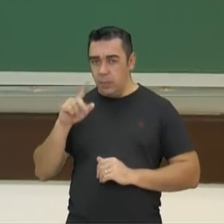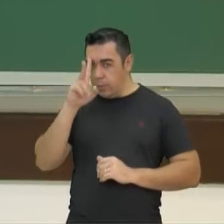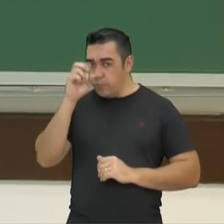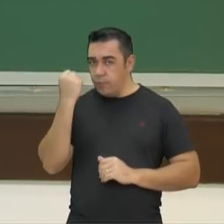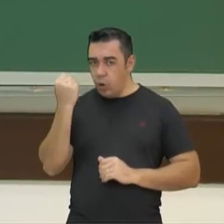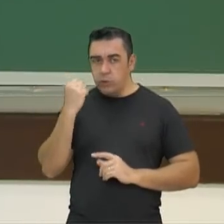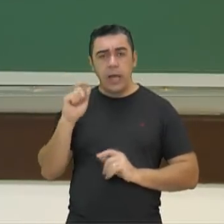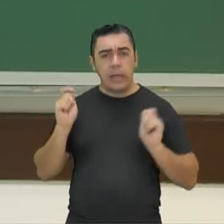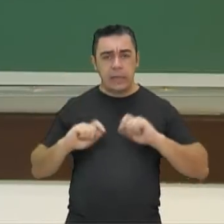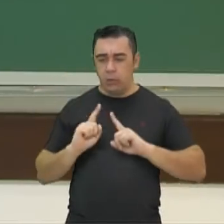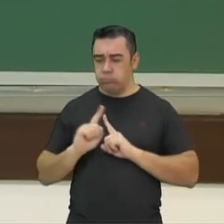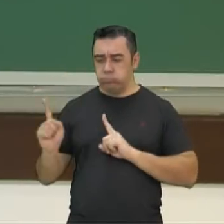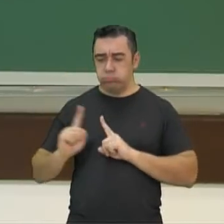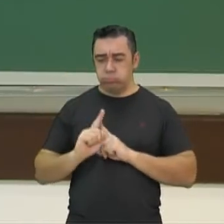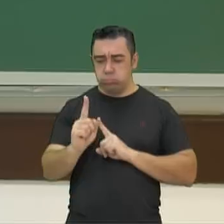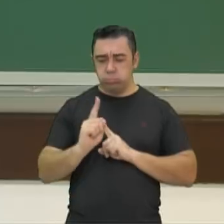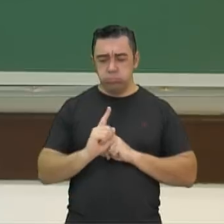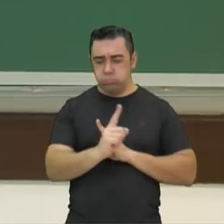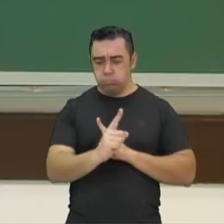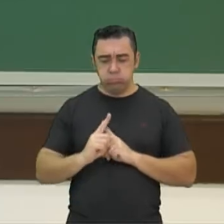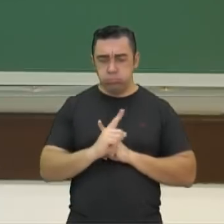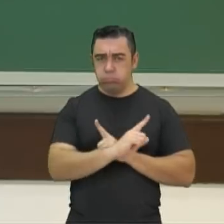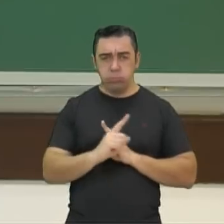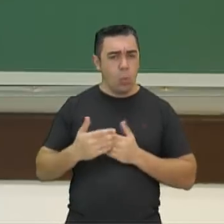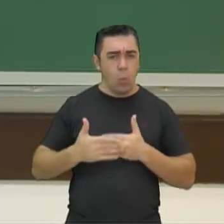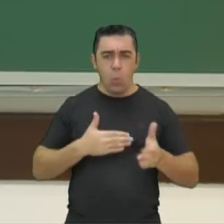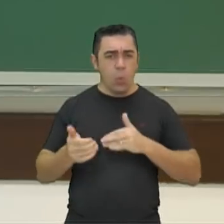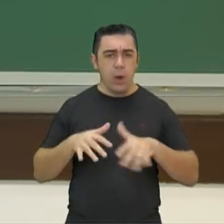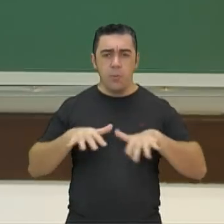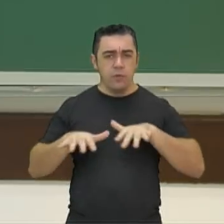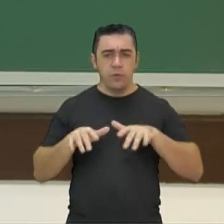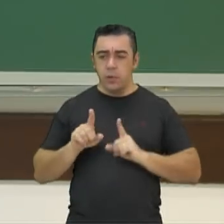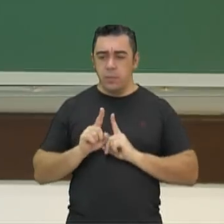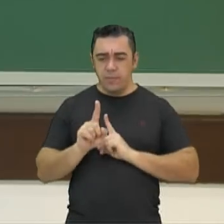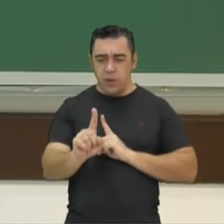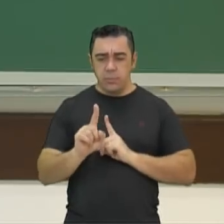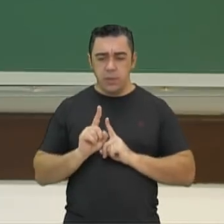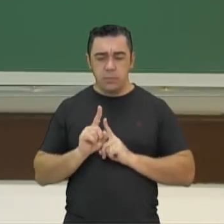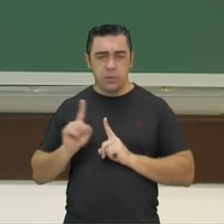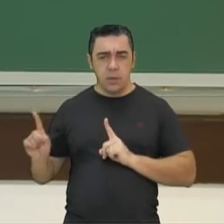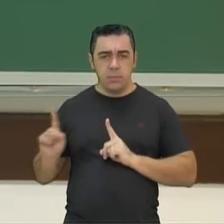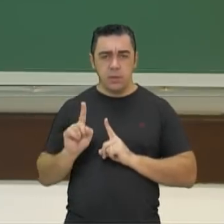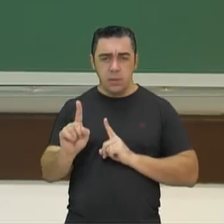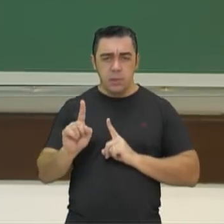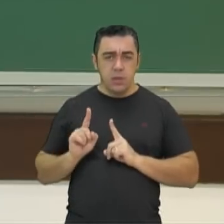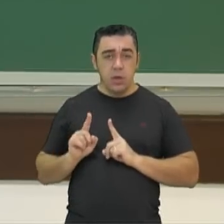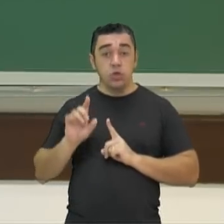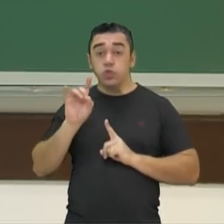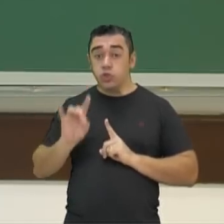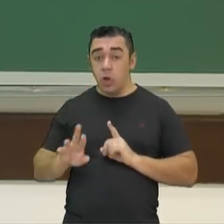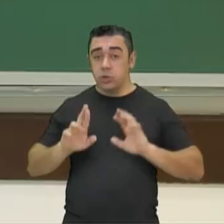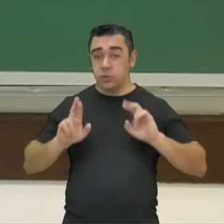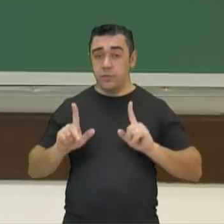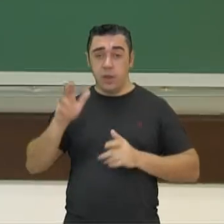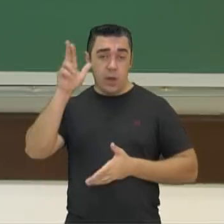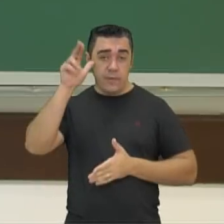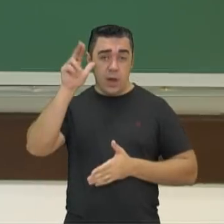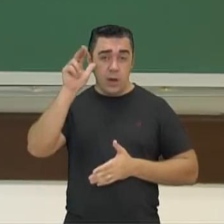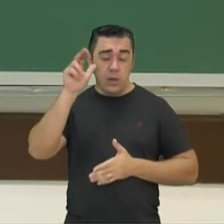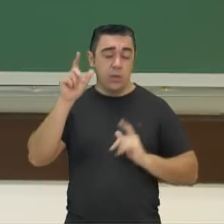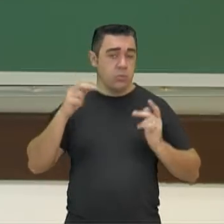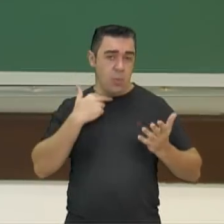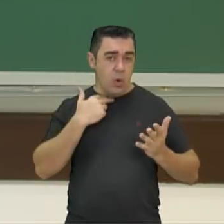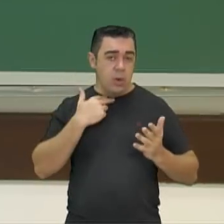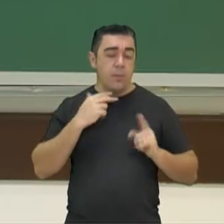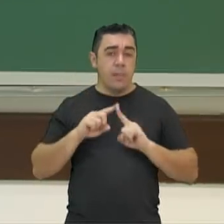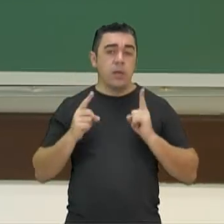ela anda por todo o tabuleiro, para trás, para frente, diagonal. Ela só não faz o movimento do cavalo, que é de uma entrar em outra casa. Isso ela não pode